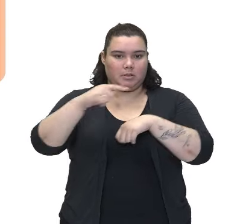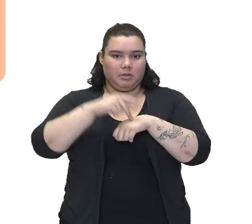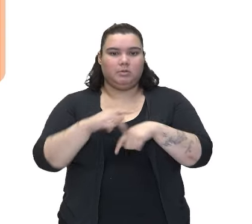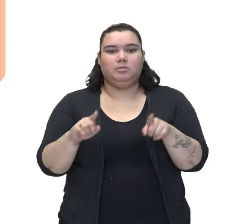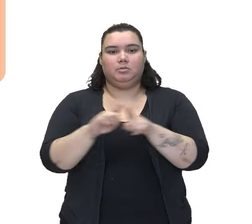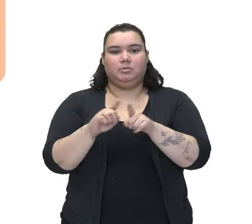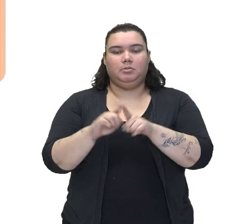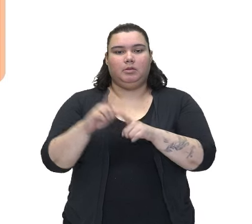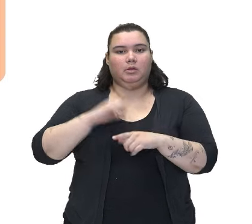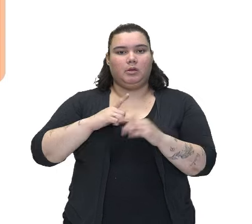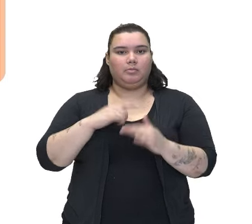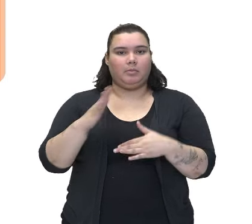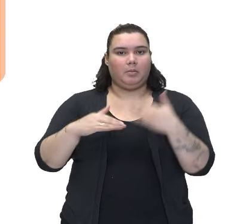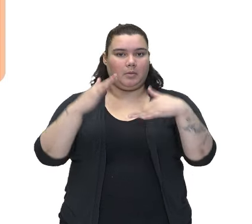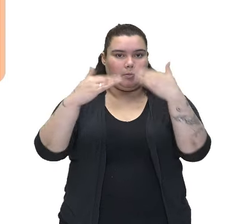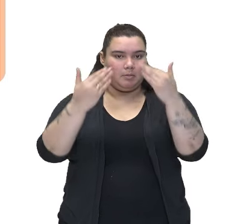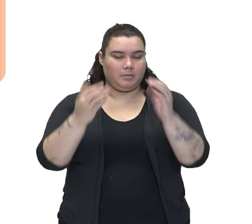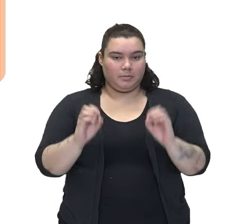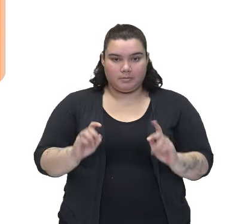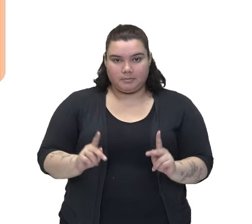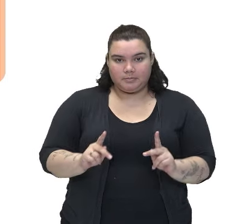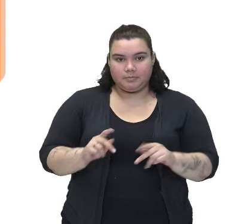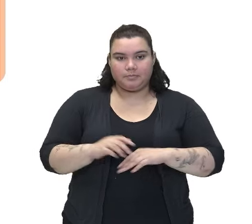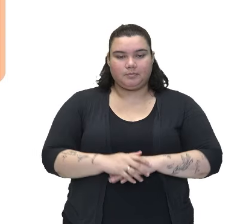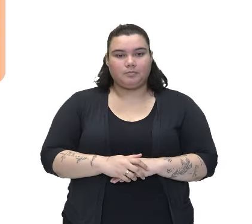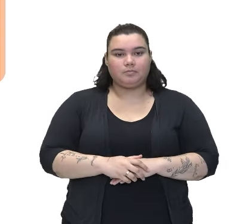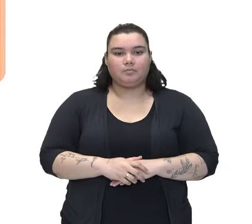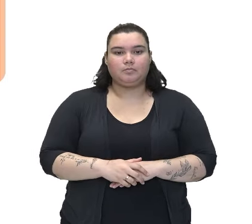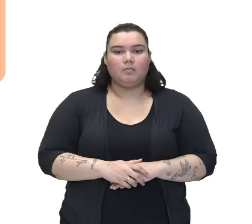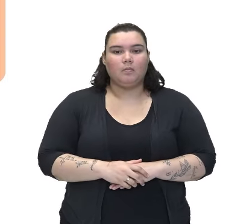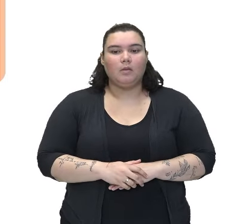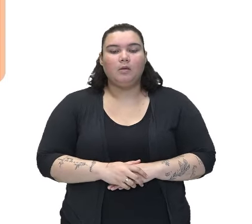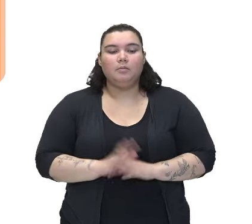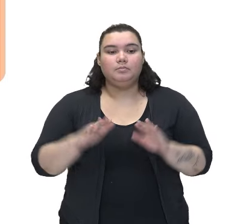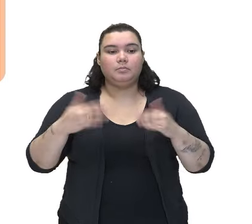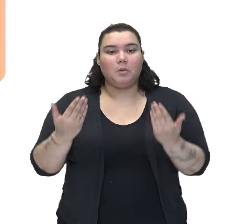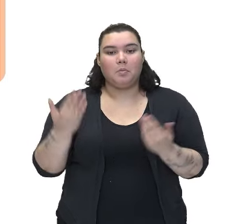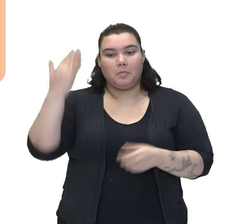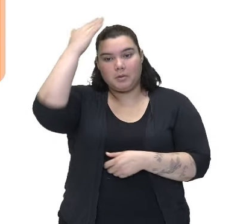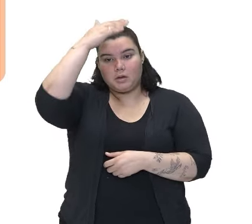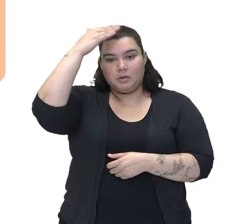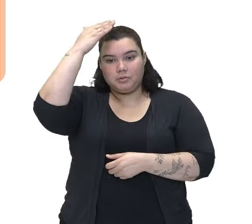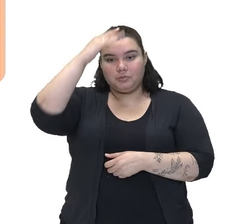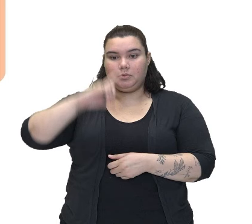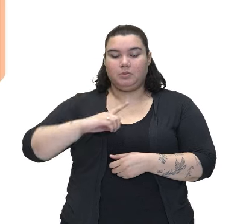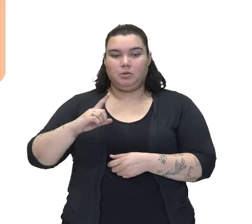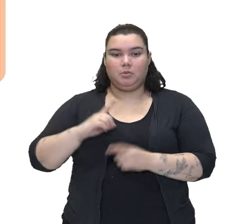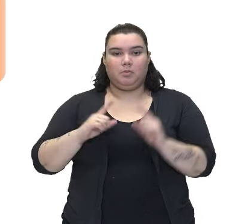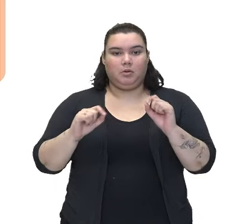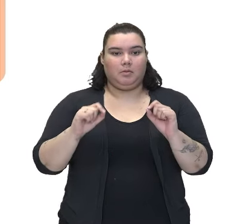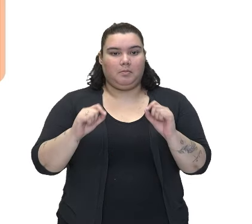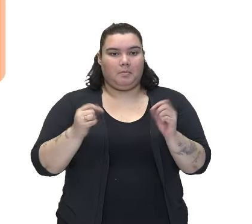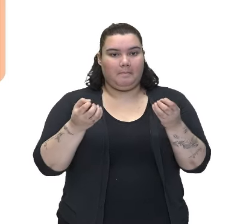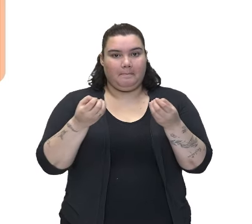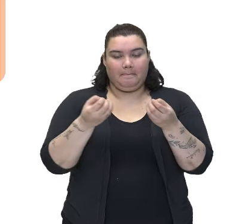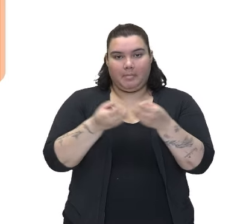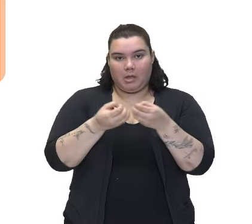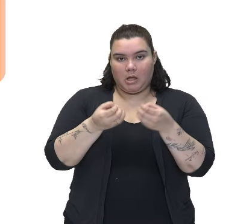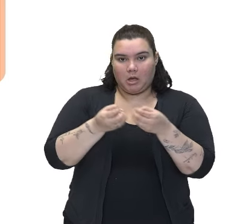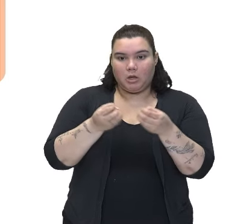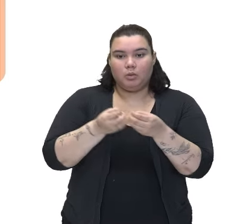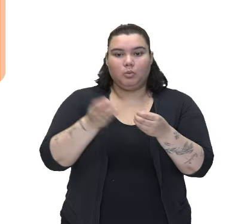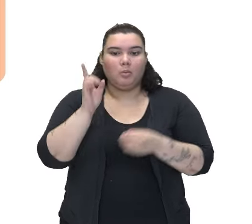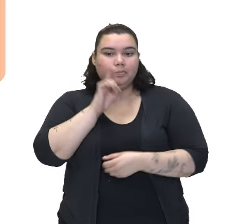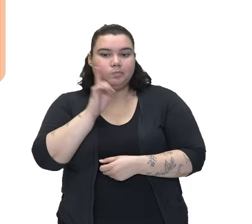em desenvolvimento, ok? Agora, o México, né, por estar próximo, aí fazendo fronteira com